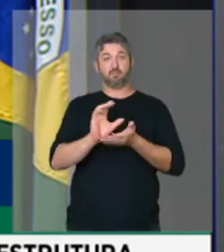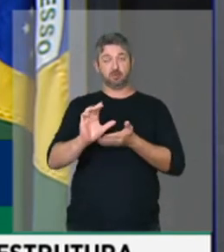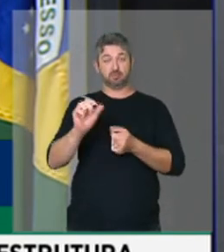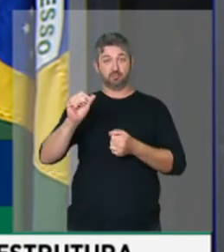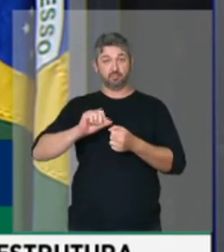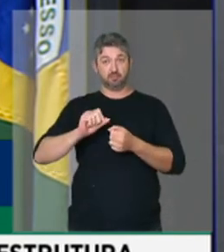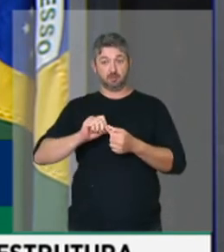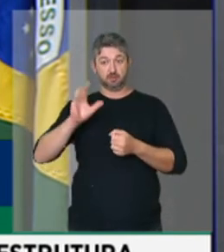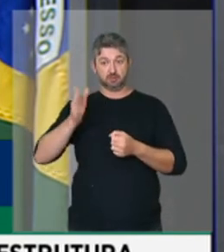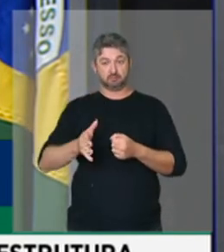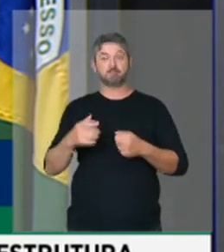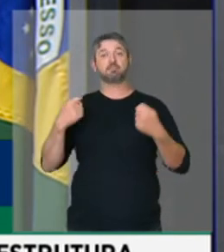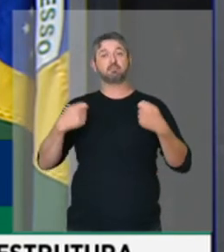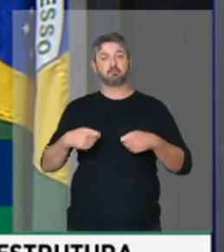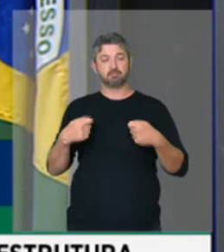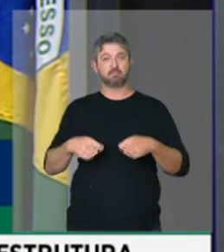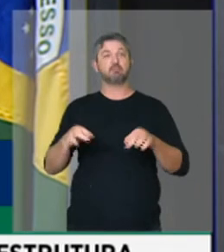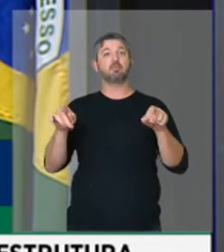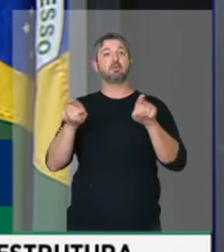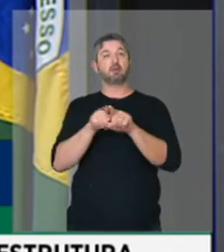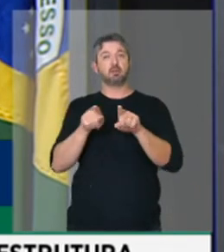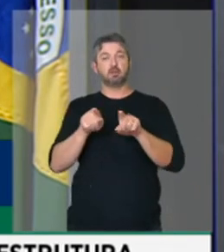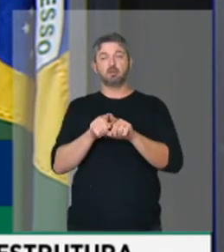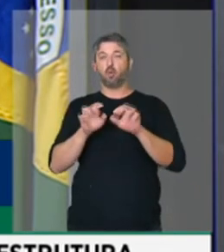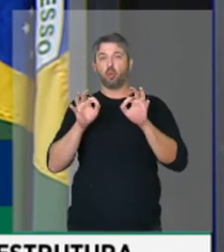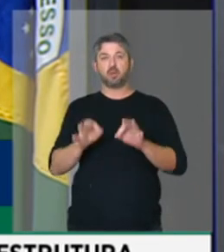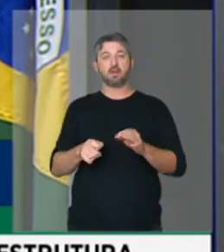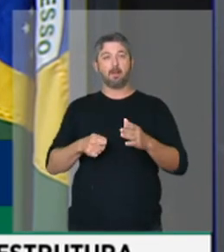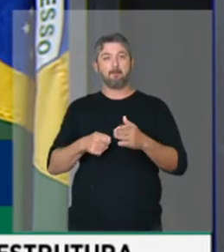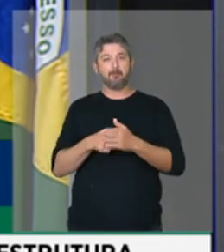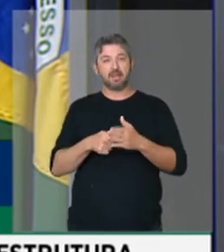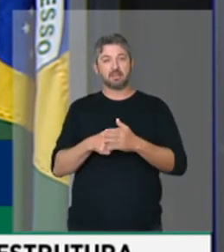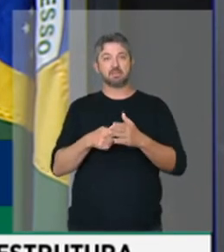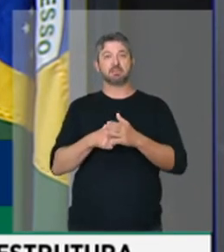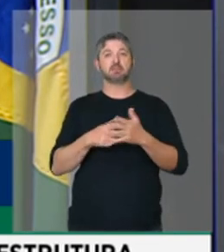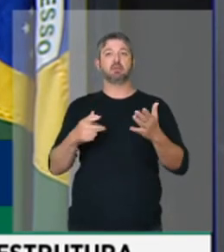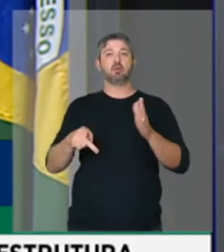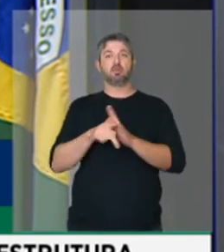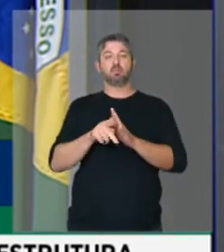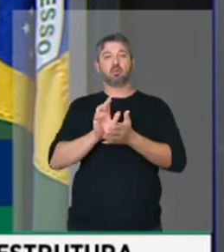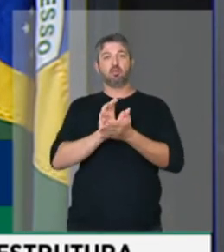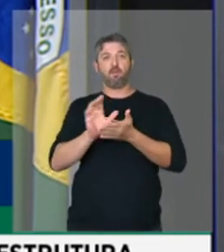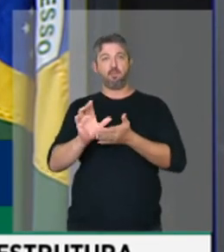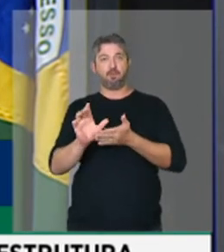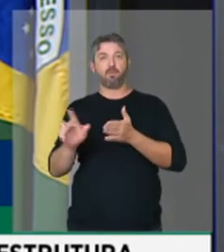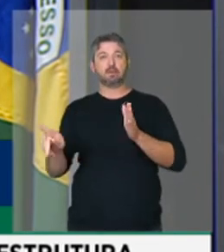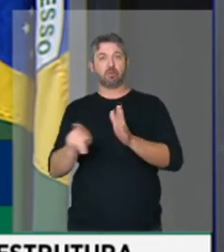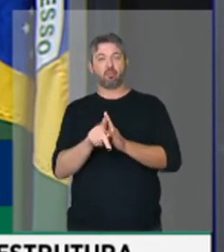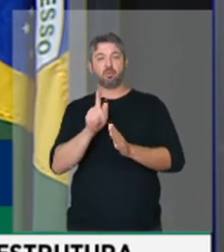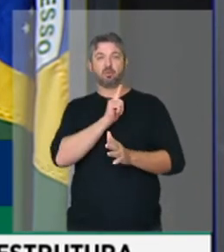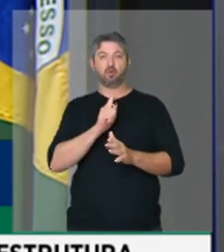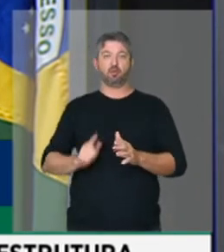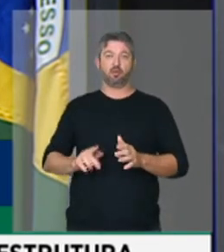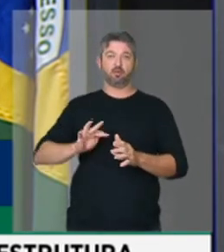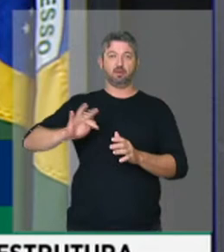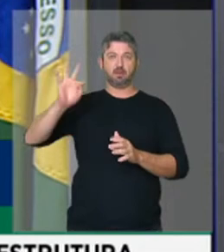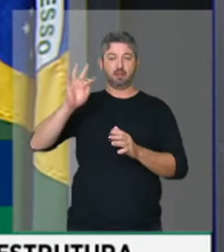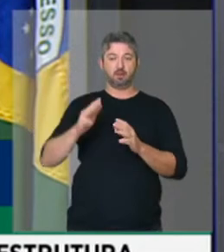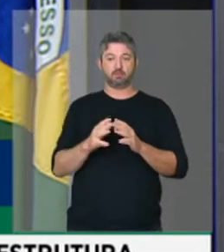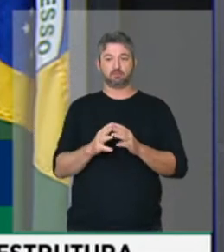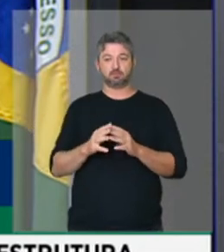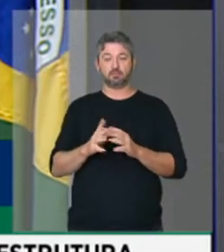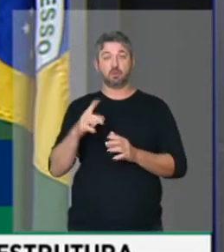realizados certamente reduzirão a pressão sobre demandas de investimentos do governo federal.